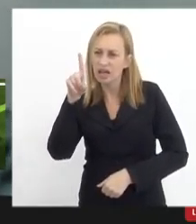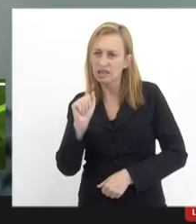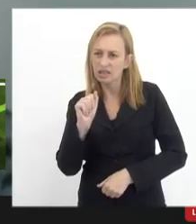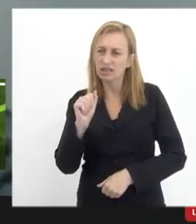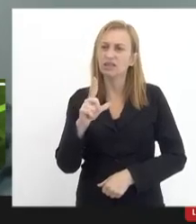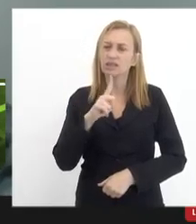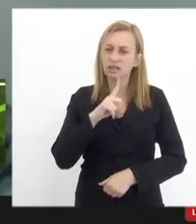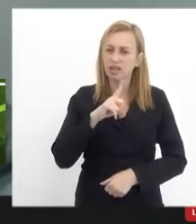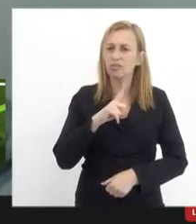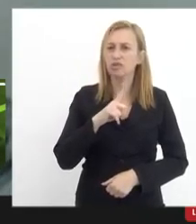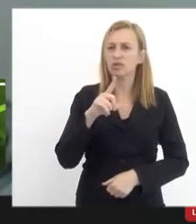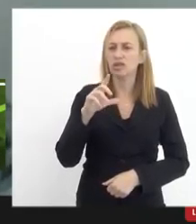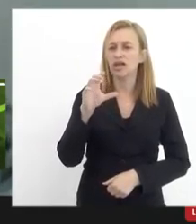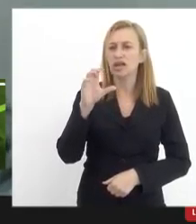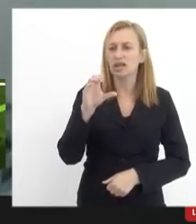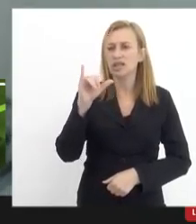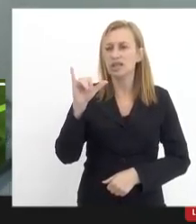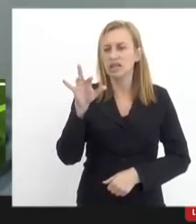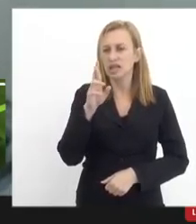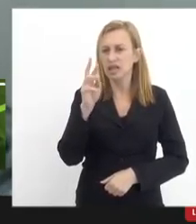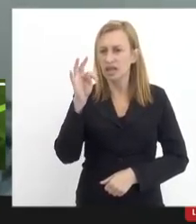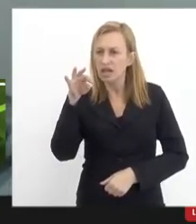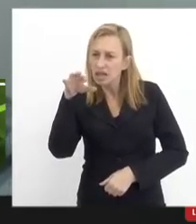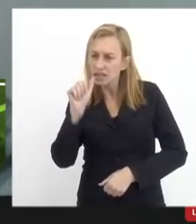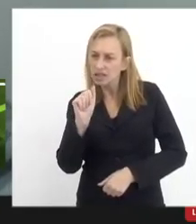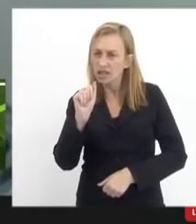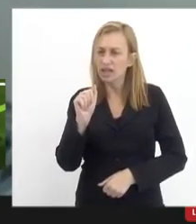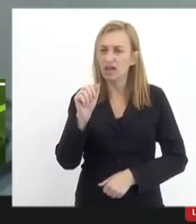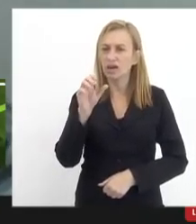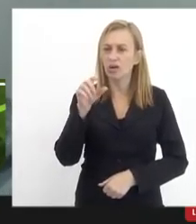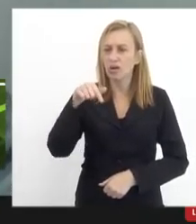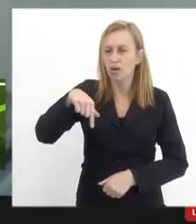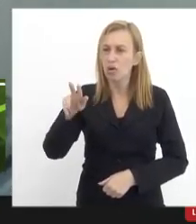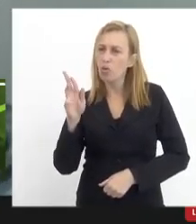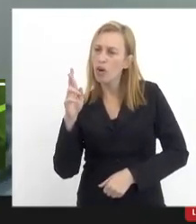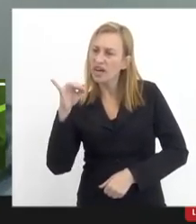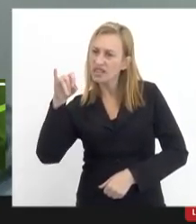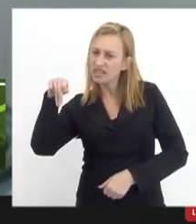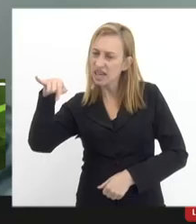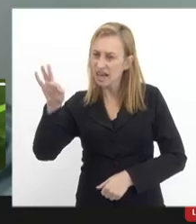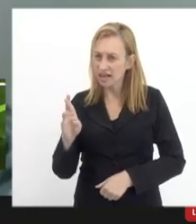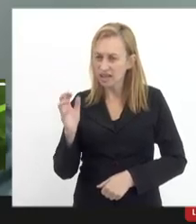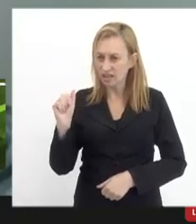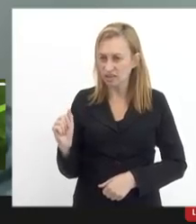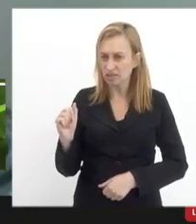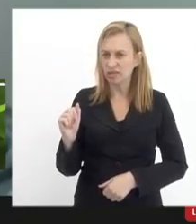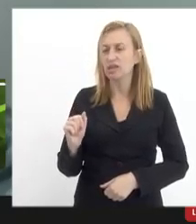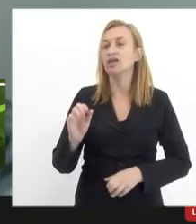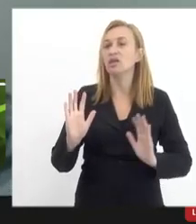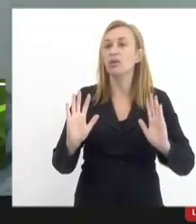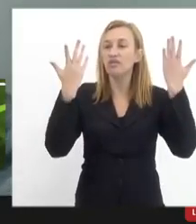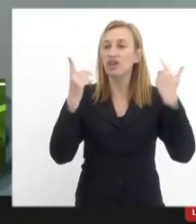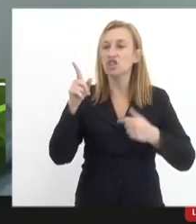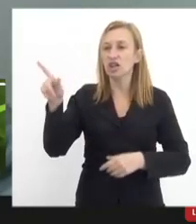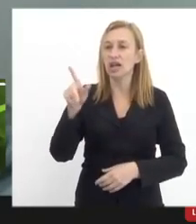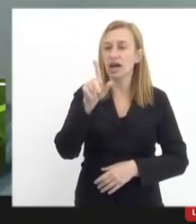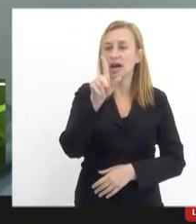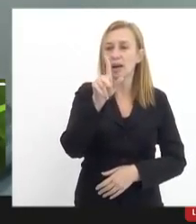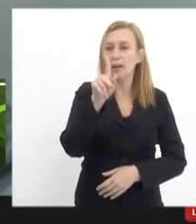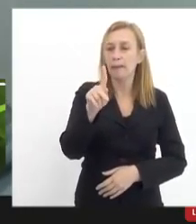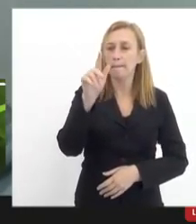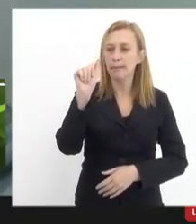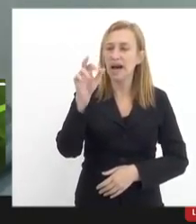Ciranda Caiçara, que é um bem associado à festa do Divino Espírito Santo de Paraty, né? A festa tem alguns bens